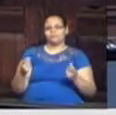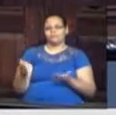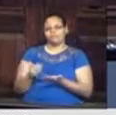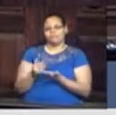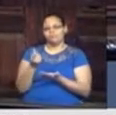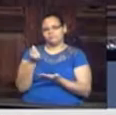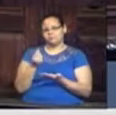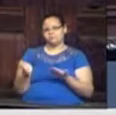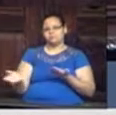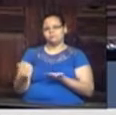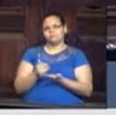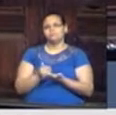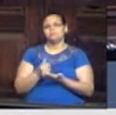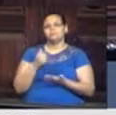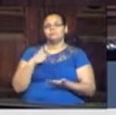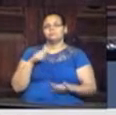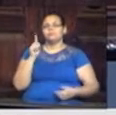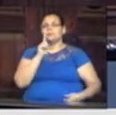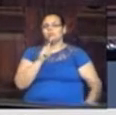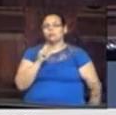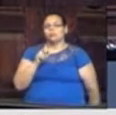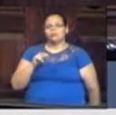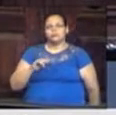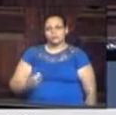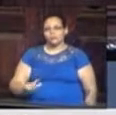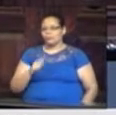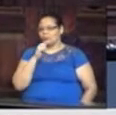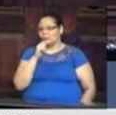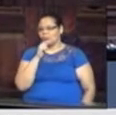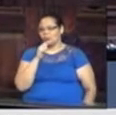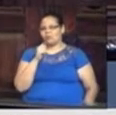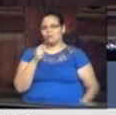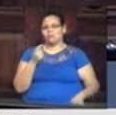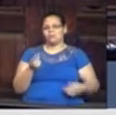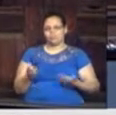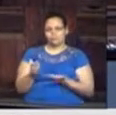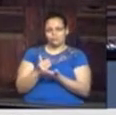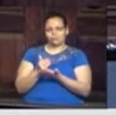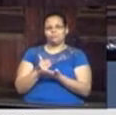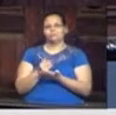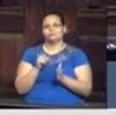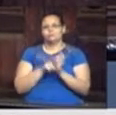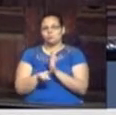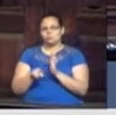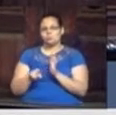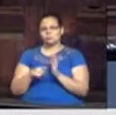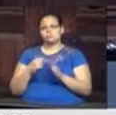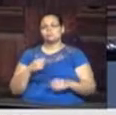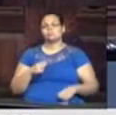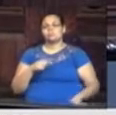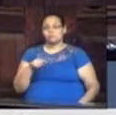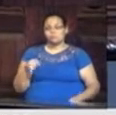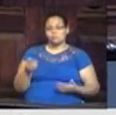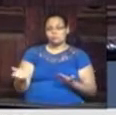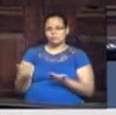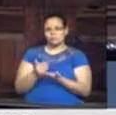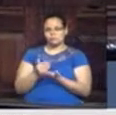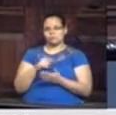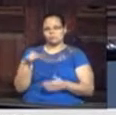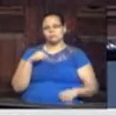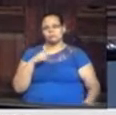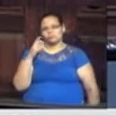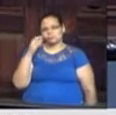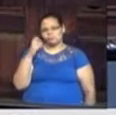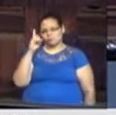do Estado de maneira sustentável, sem o aumento de impostos. Possibilidades de aumento da nossa arrecadação que temos